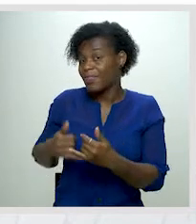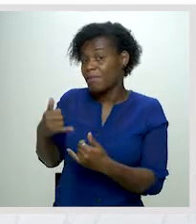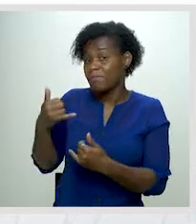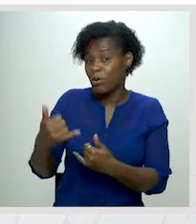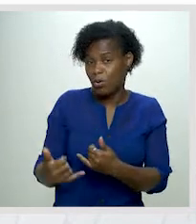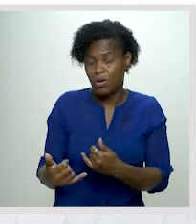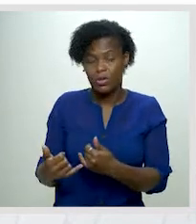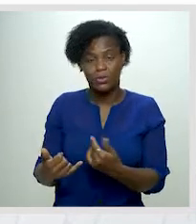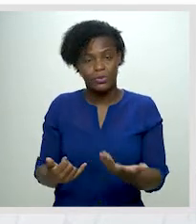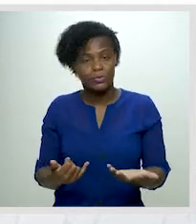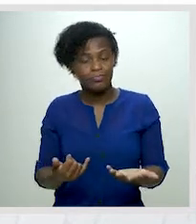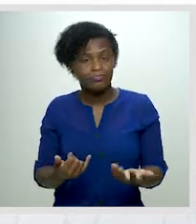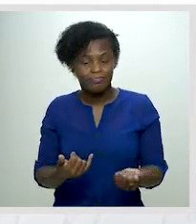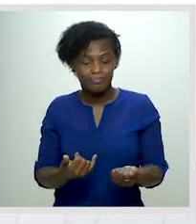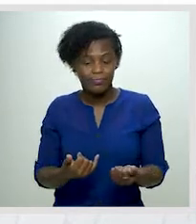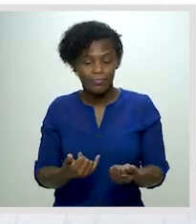Depois,